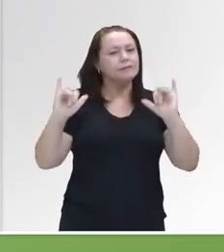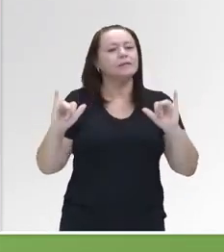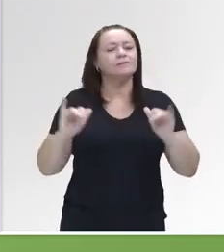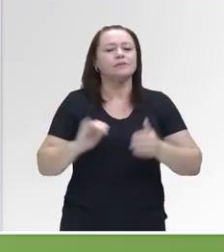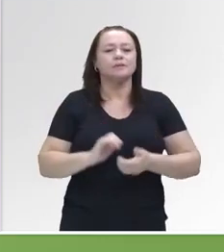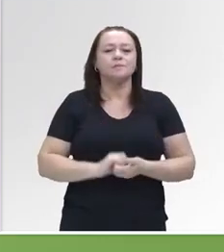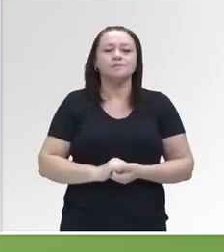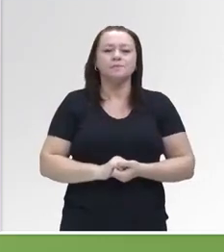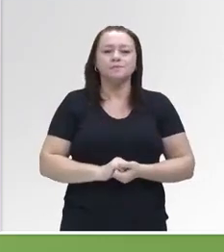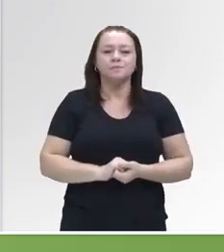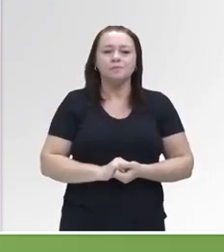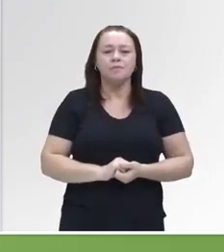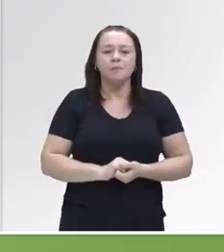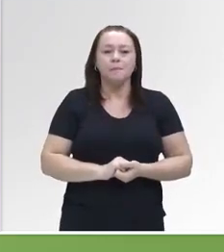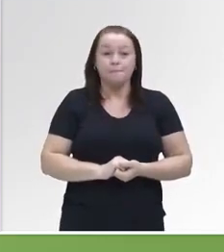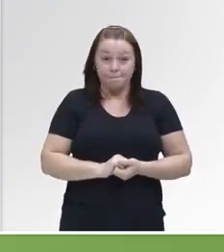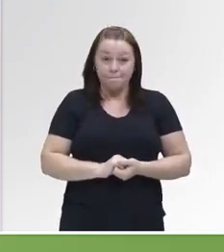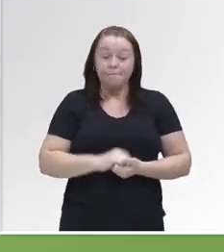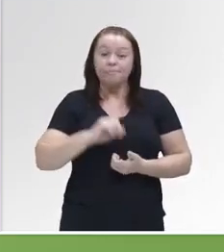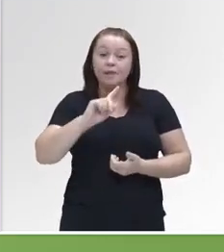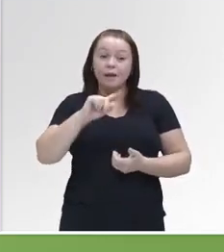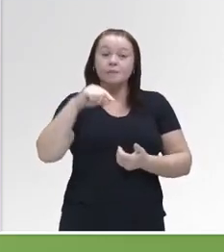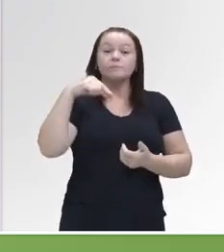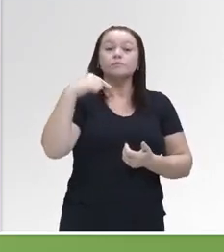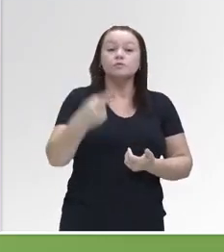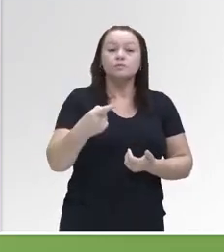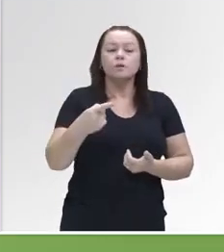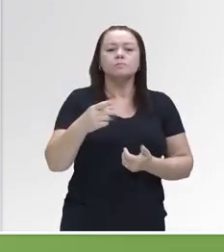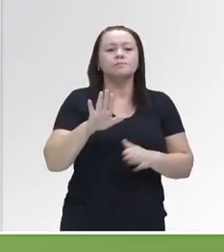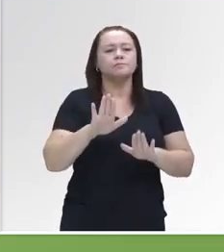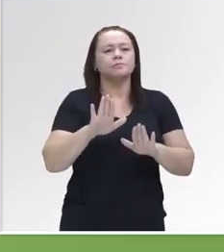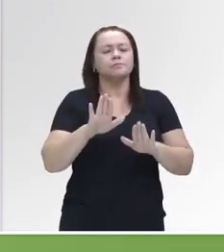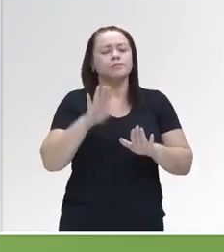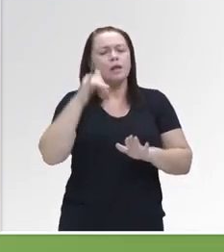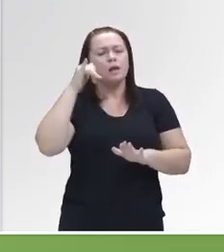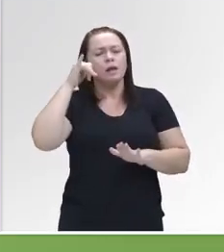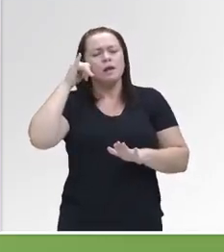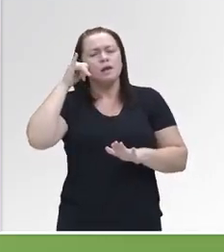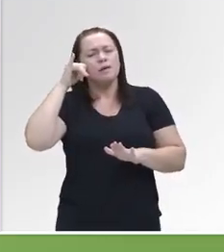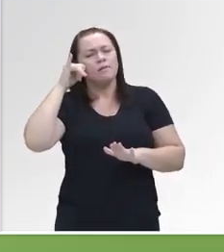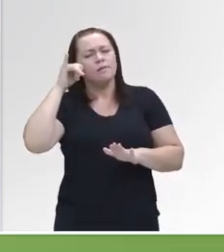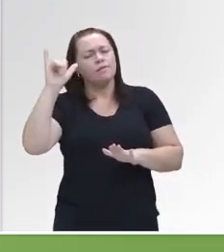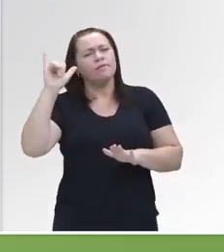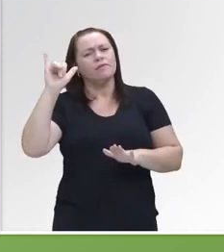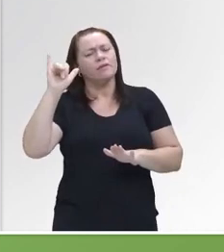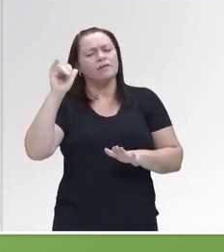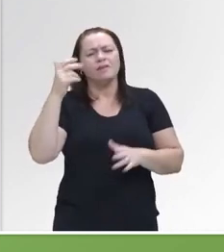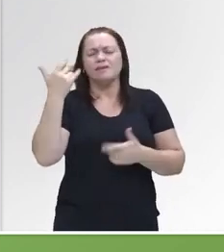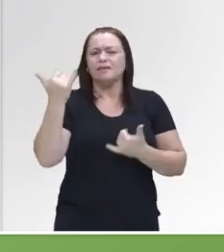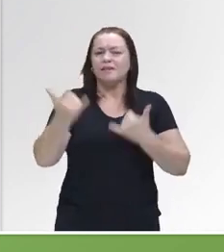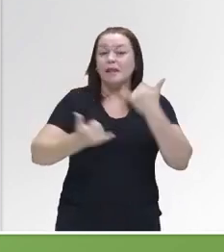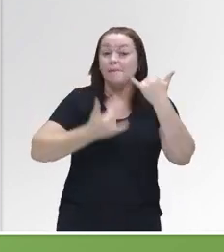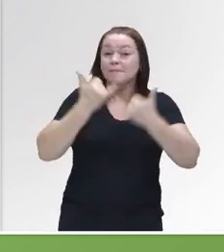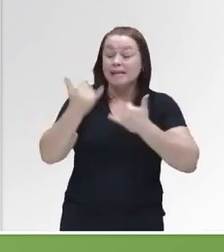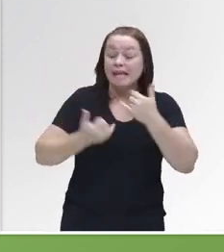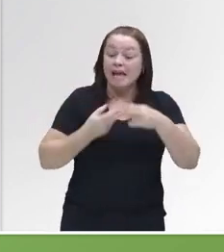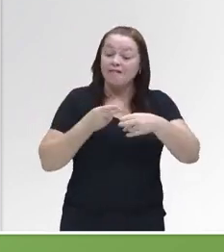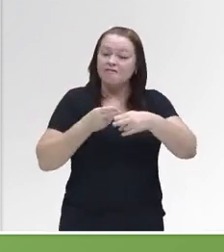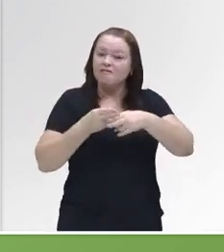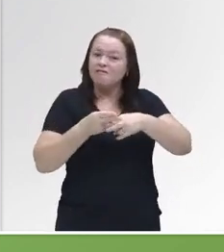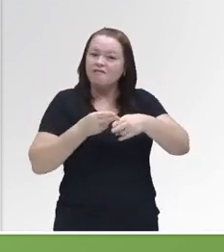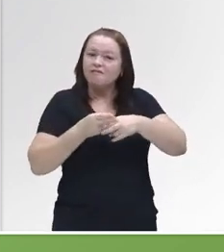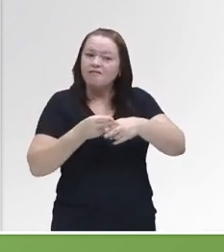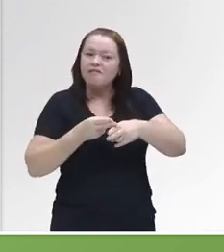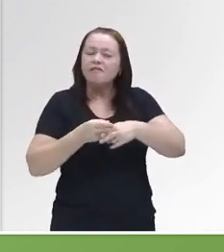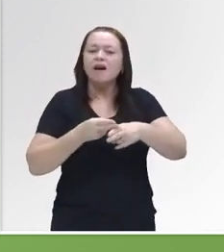intermediar. Vamos lá, avançando um pouquinho. Não utilizar facas para brincar, nem pensar. Pontiagudas,